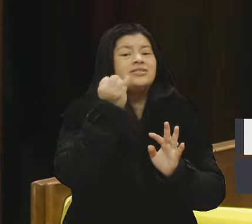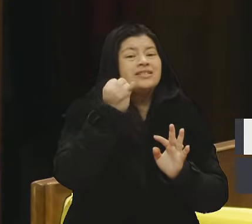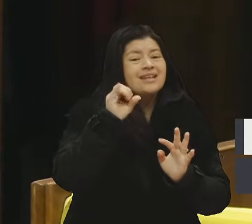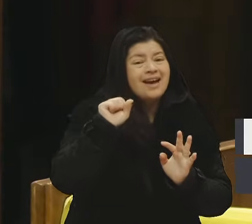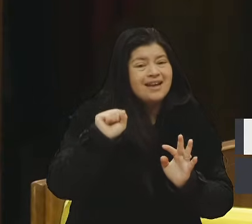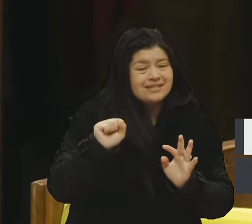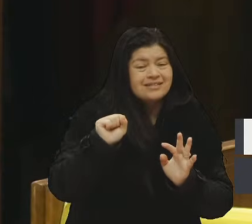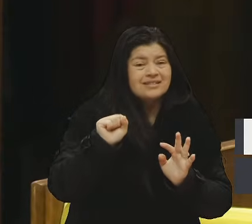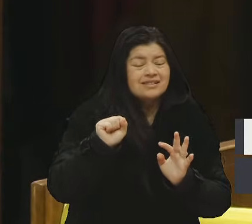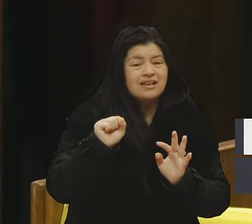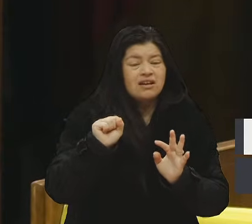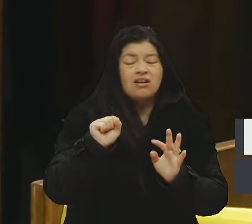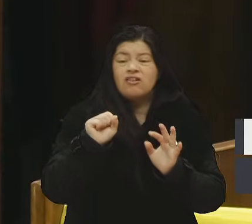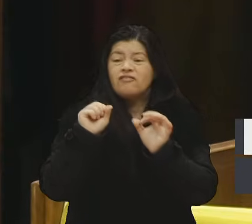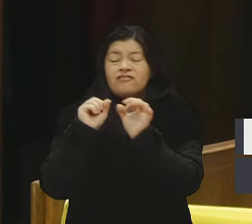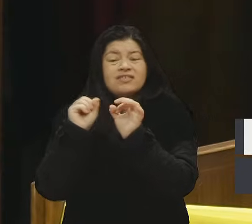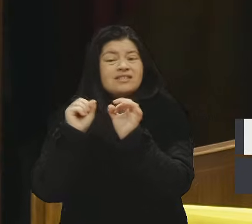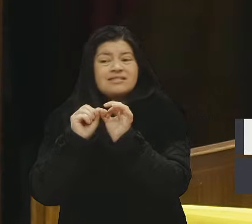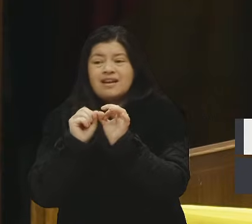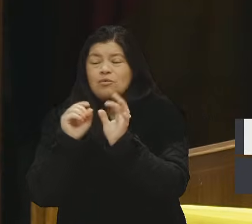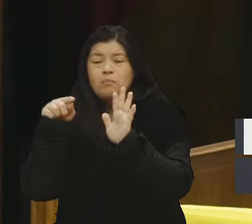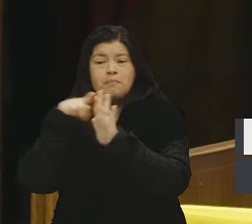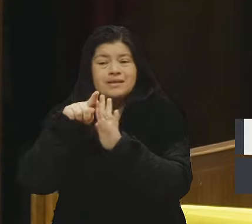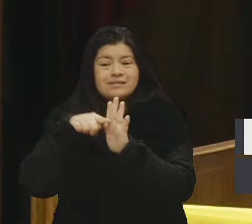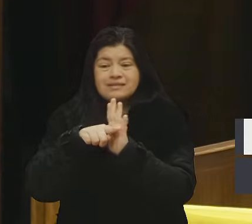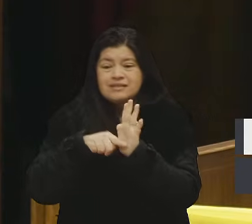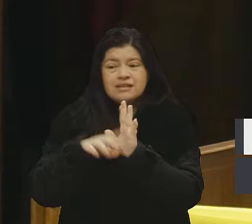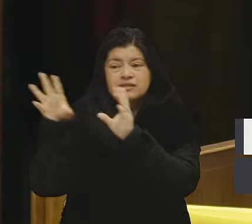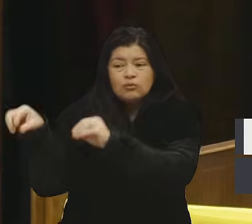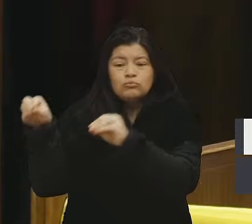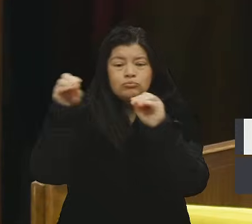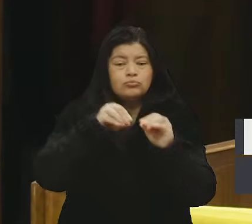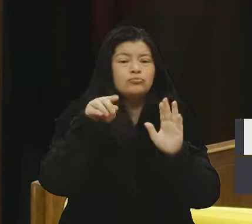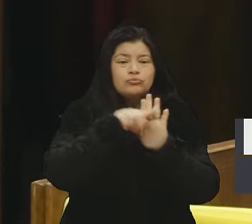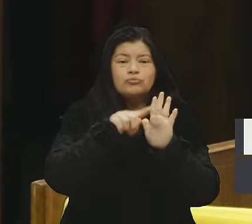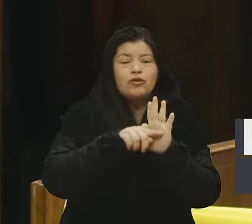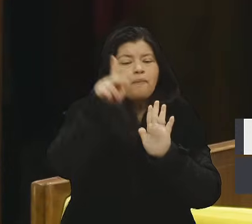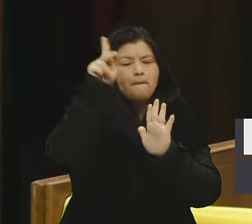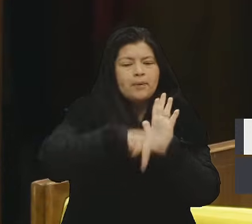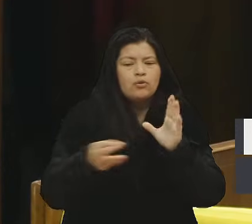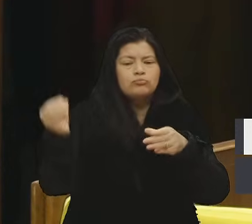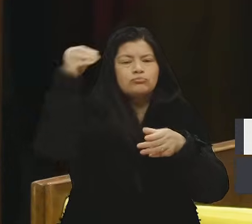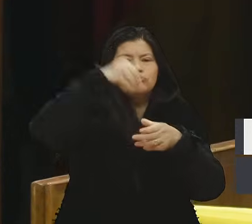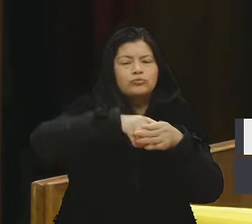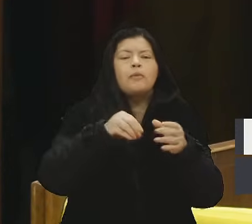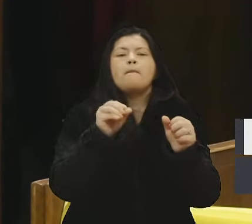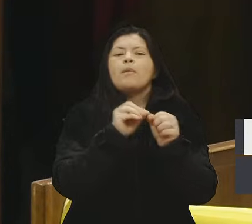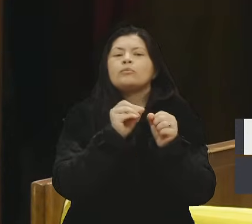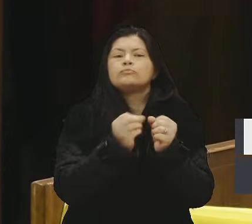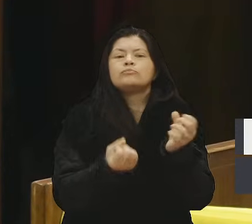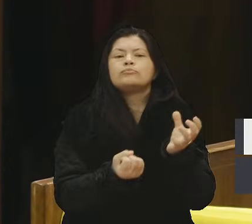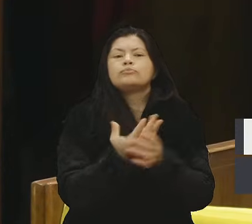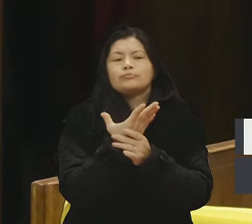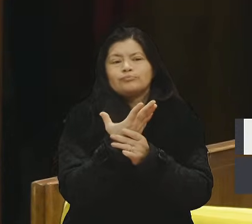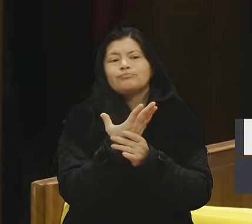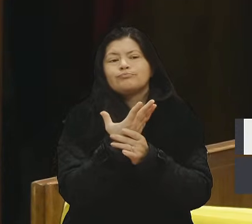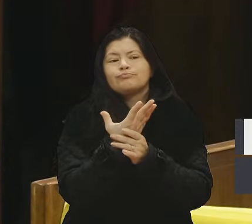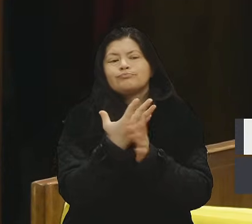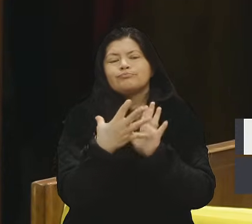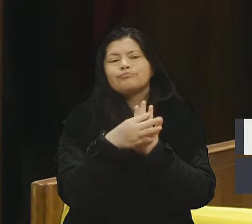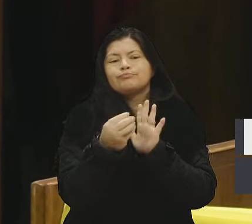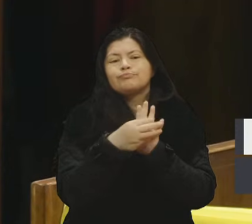dados que foram fornecidos pelo Estado. E eu tive a honra de me ser passado